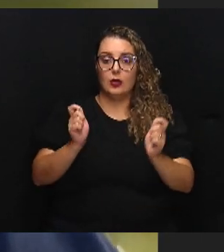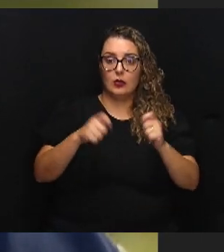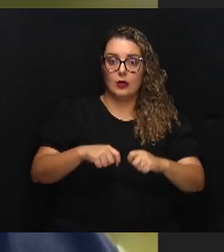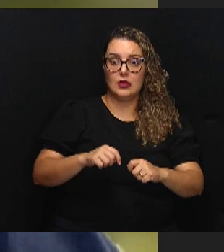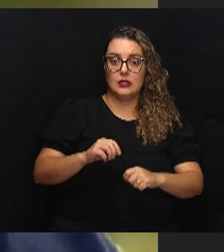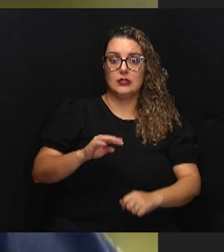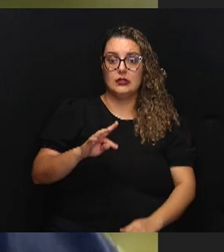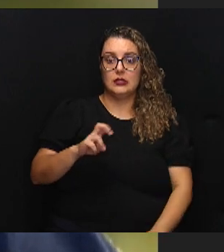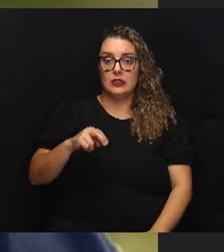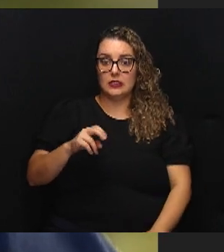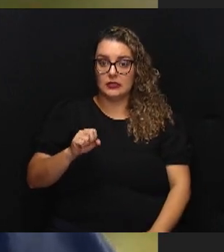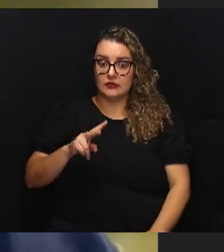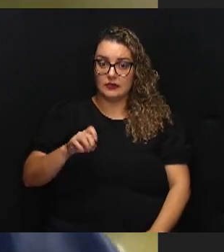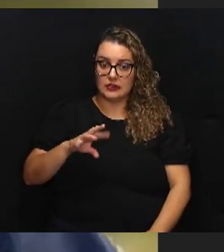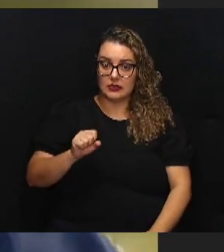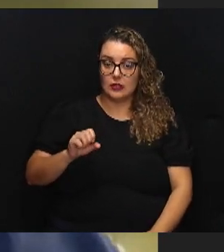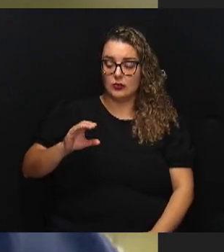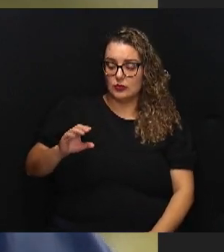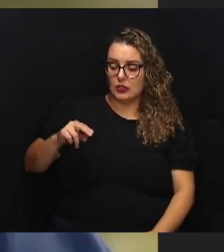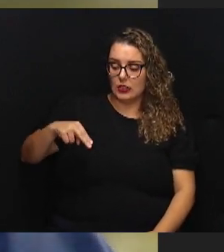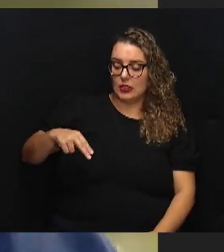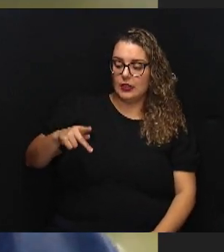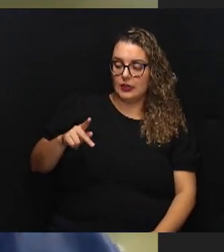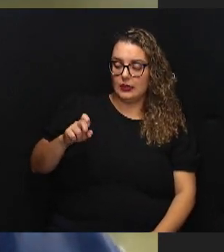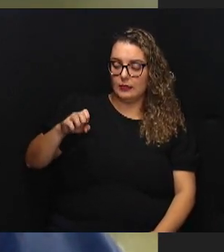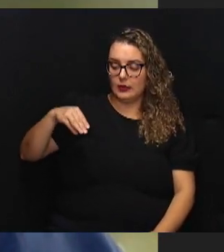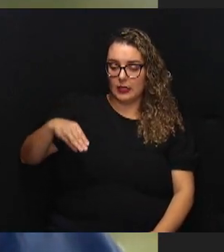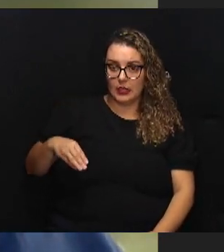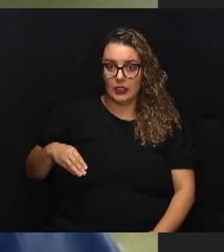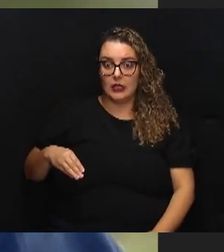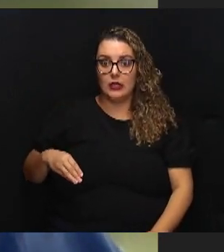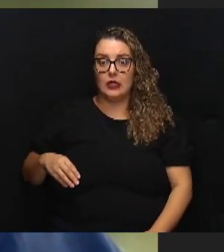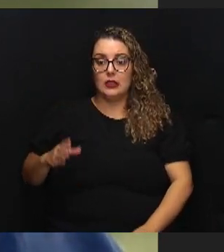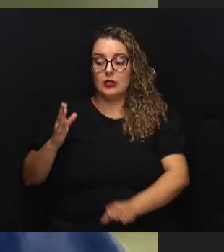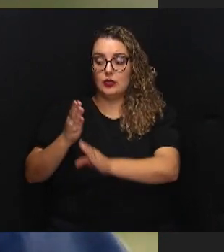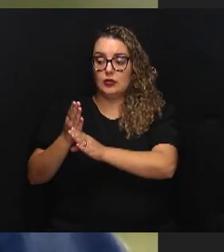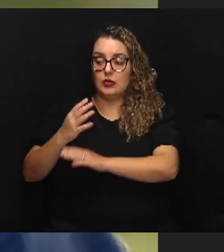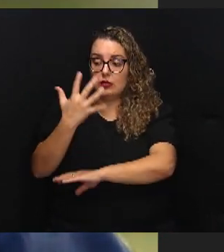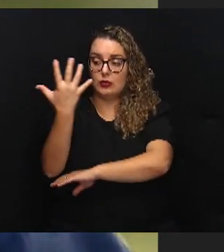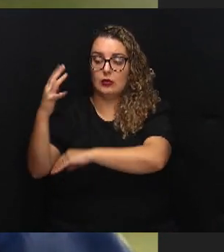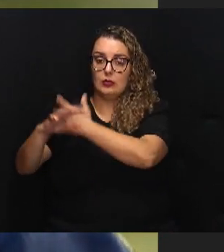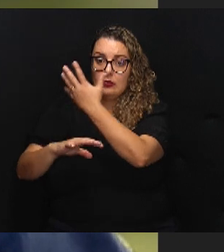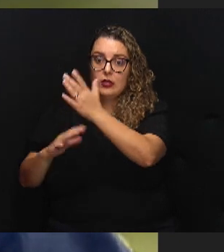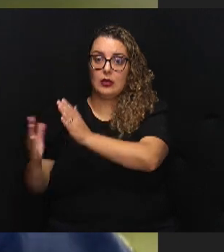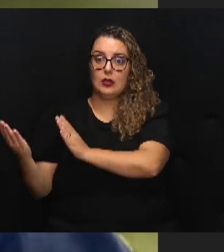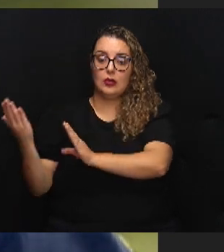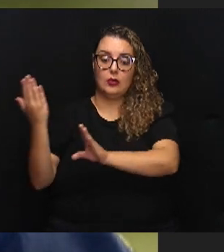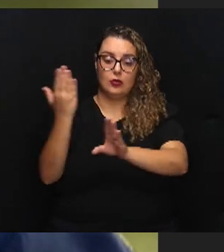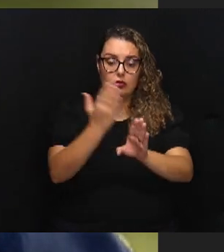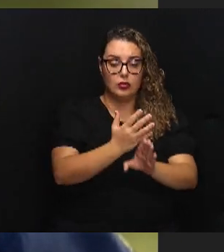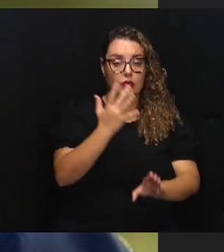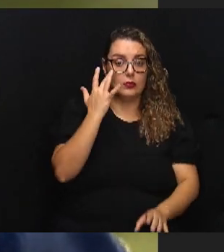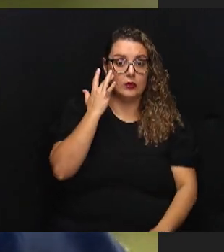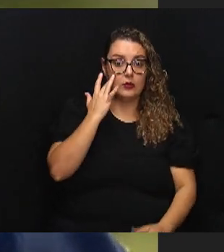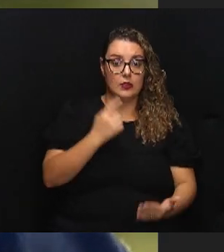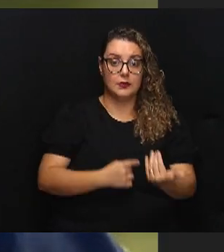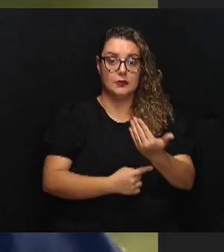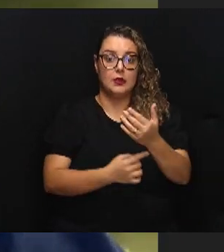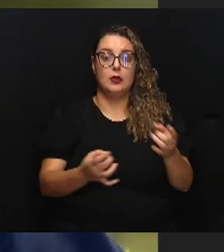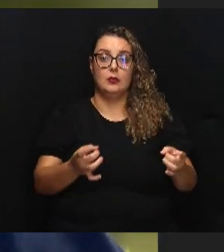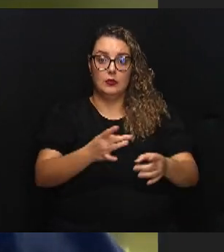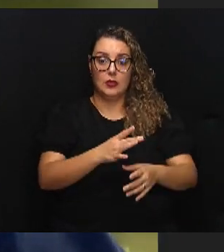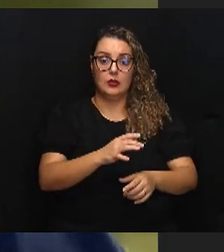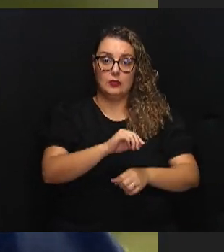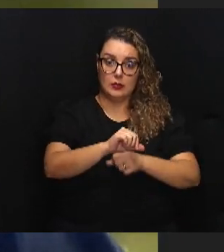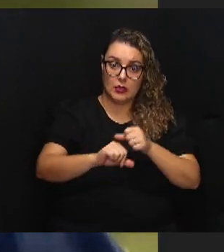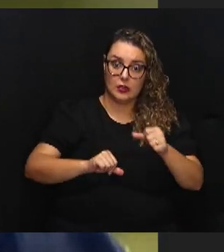CNPEM, que viabilizaram uma descoberta, sair da natureza e chegar a uma maturidade tecnológica pronta para